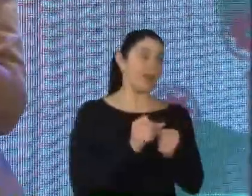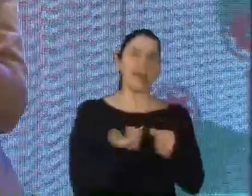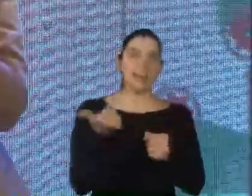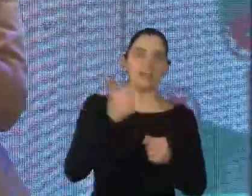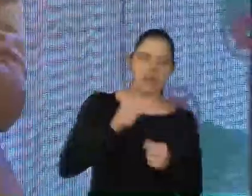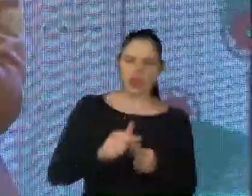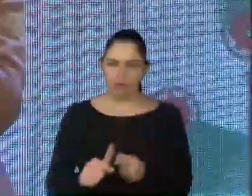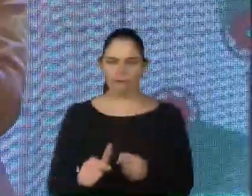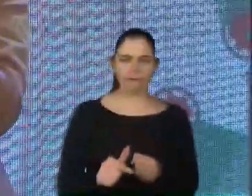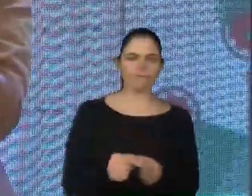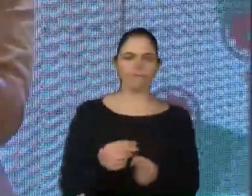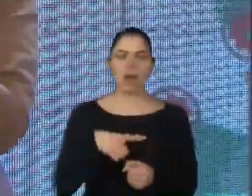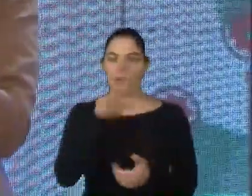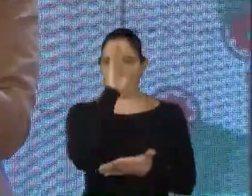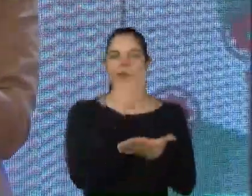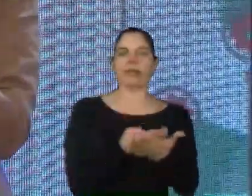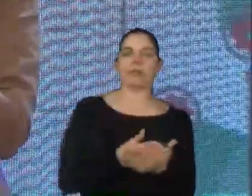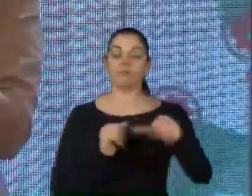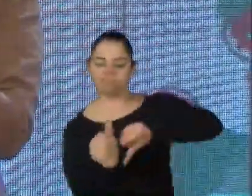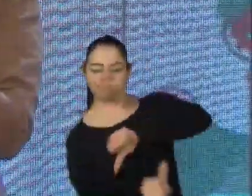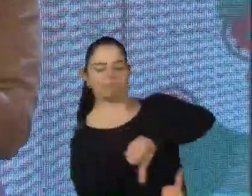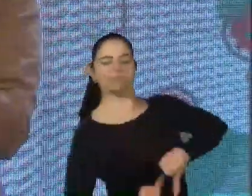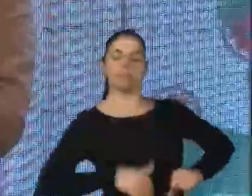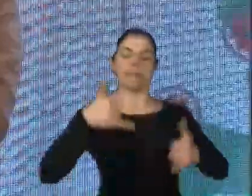recolocando, melhor falando, as nossas crenças.